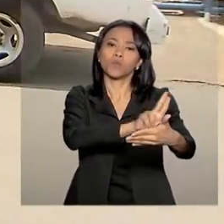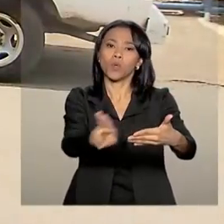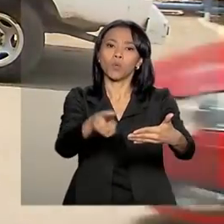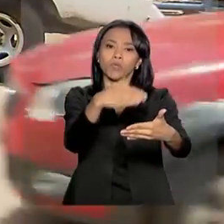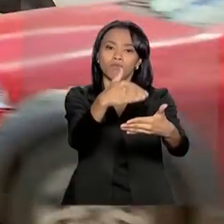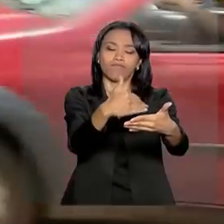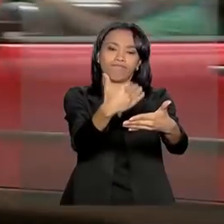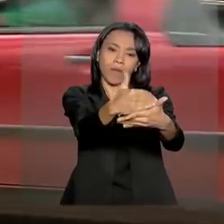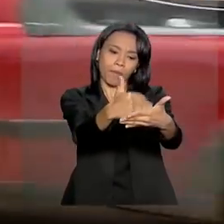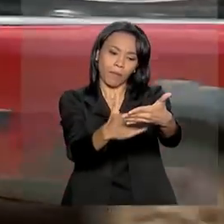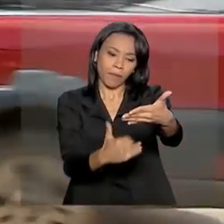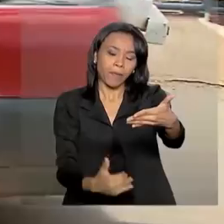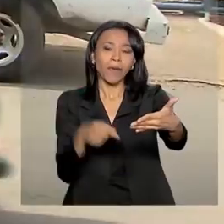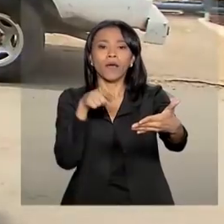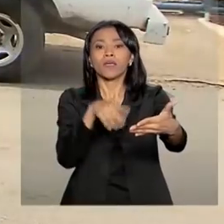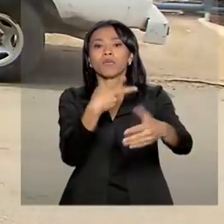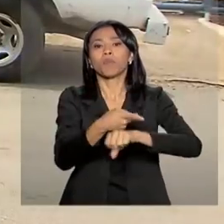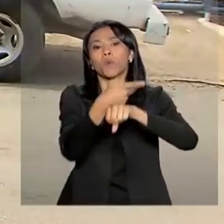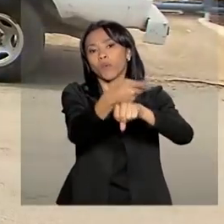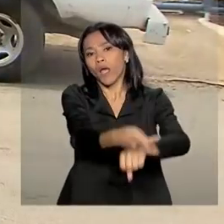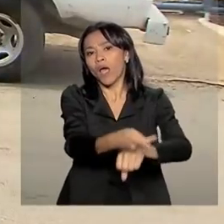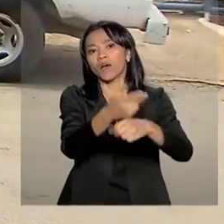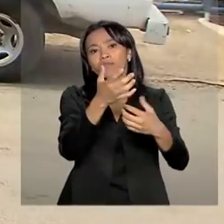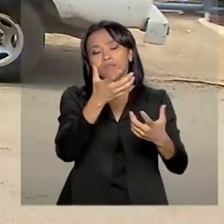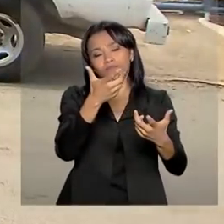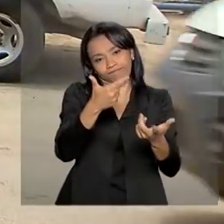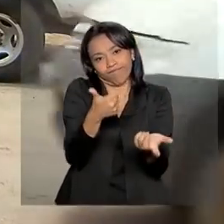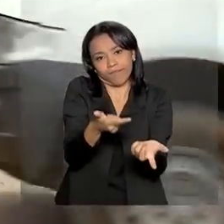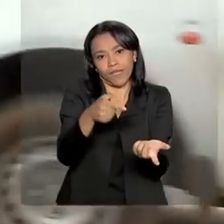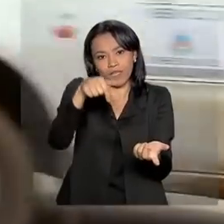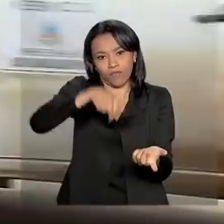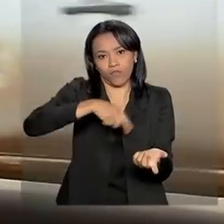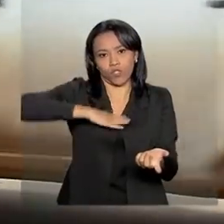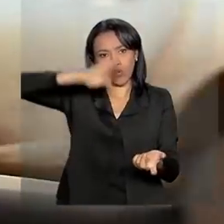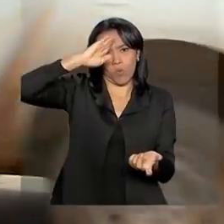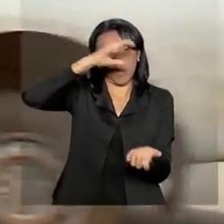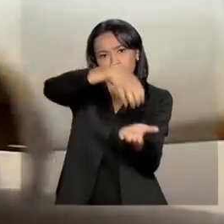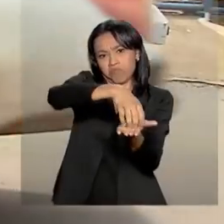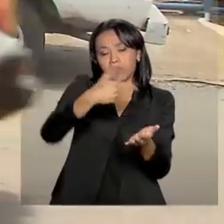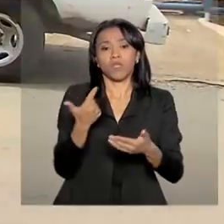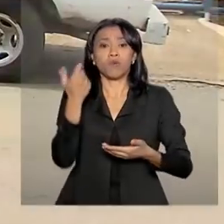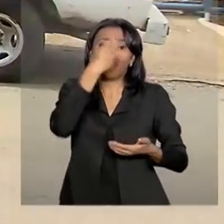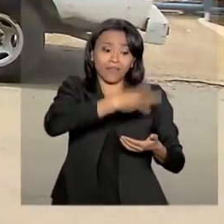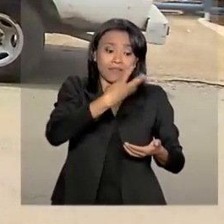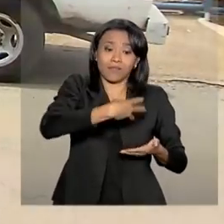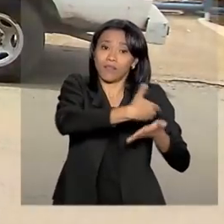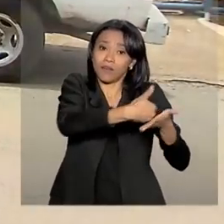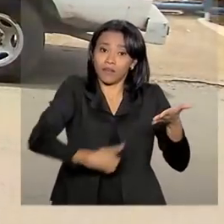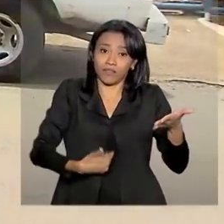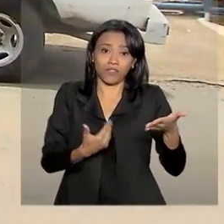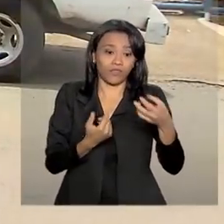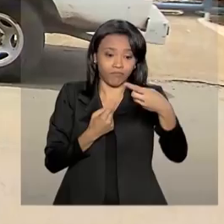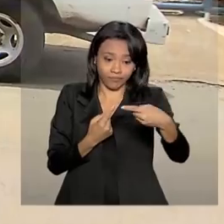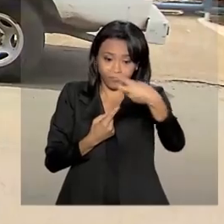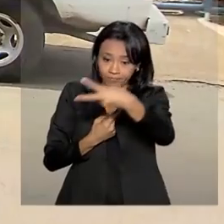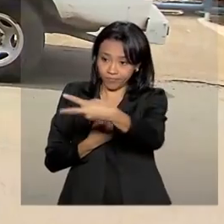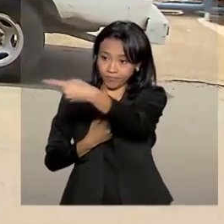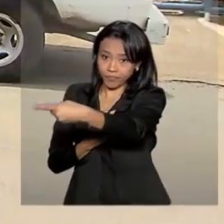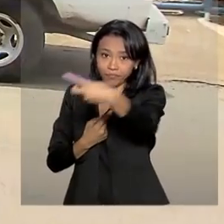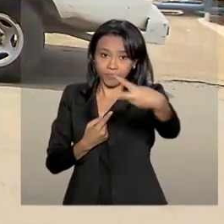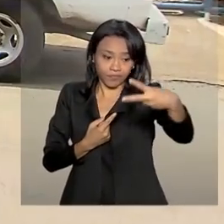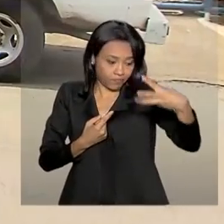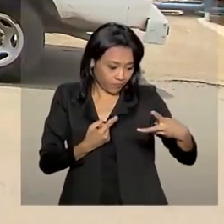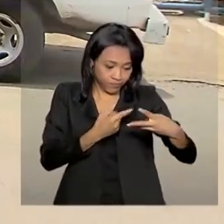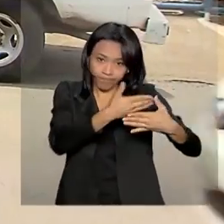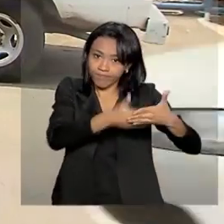que procuravam um posto de comando que foi montado aqui na Estação do Conhecimento, e uma terceira lista também de desaparecidos que estava